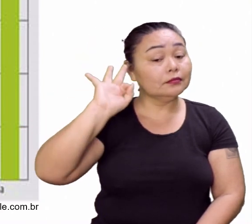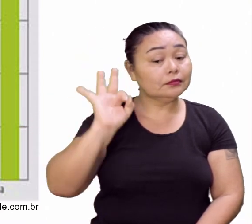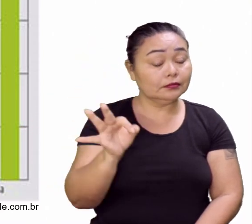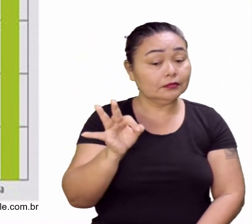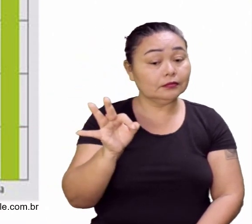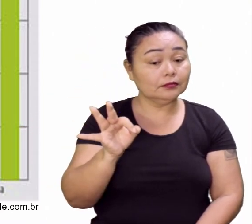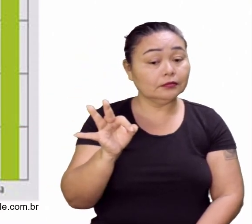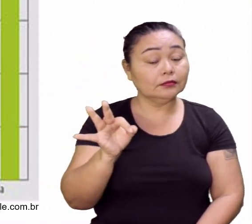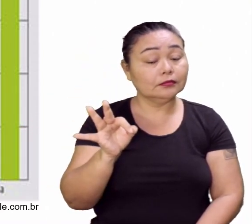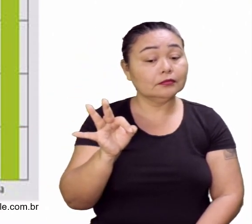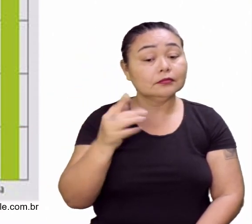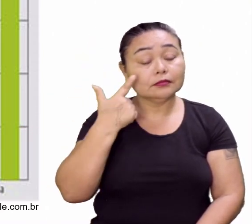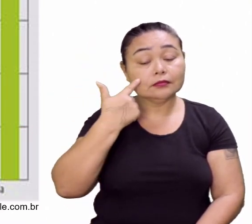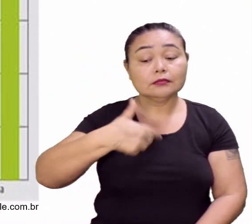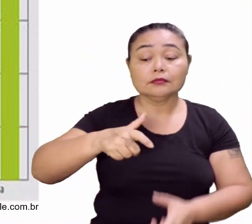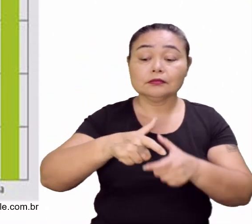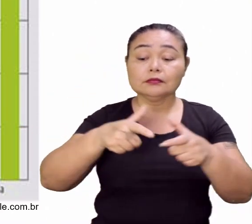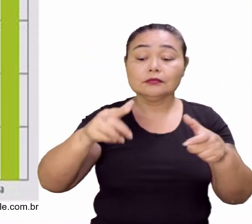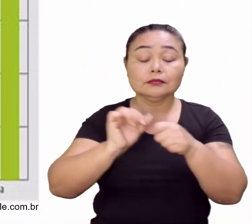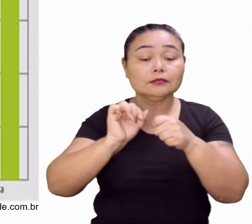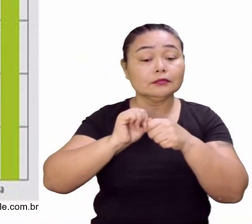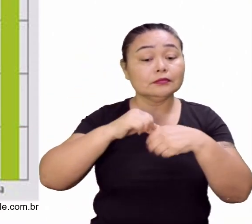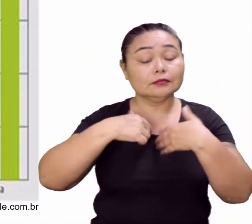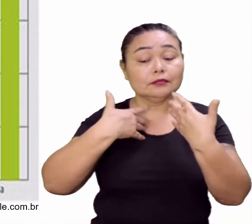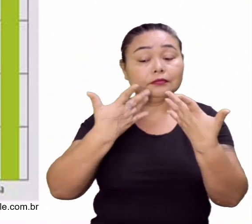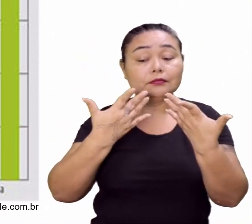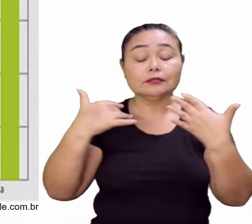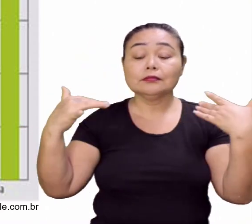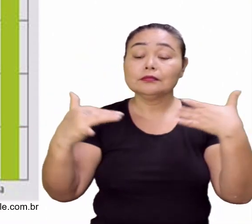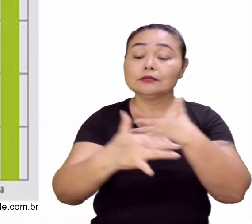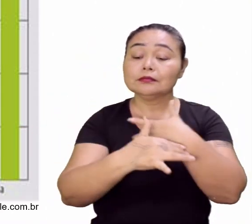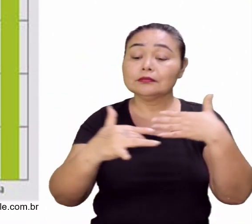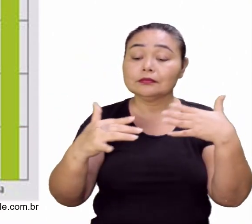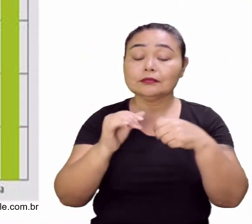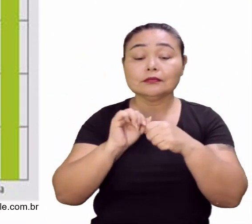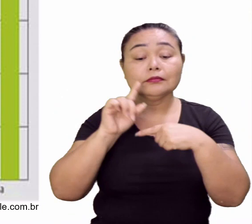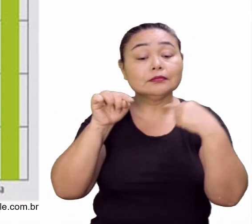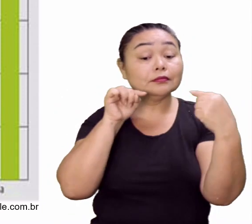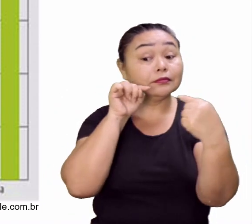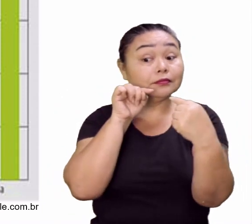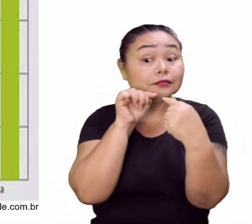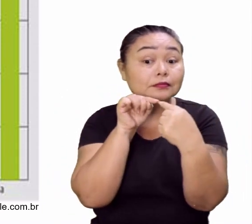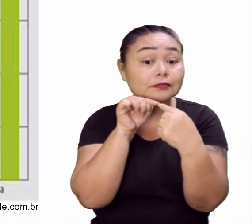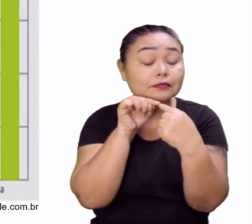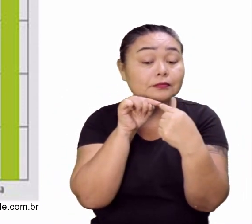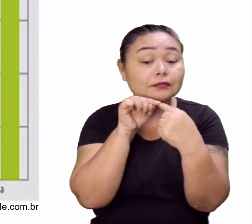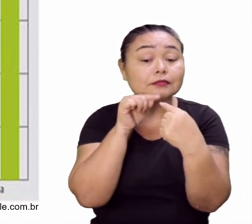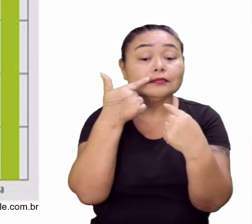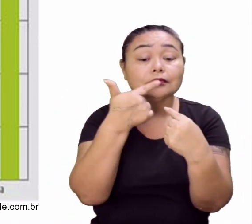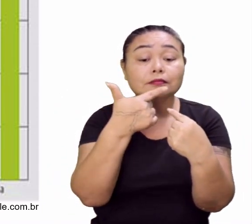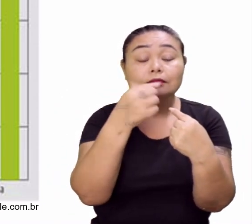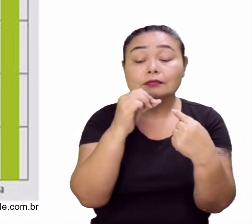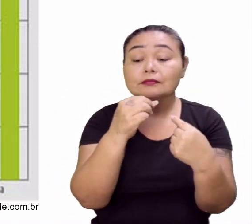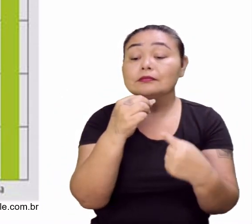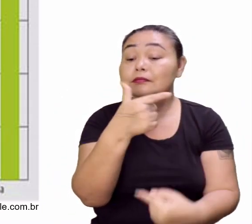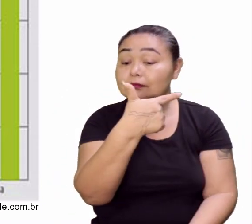professor Jorge? São as maiores taxas de urbanização de acordo com 2007. E aí a gente